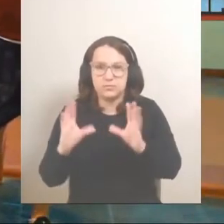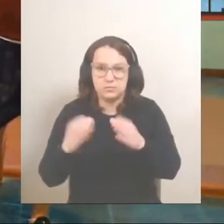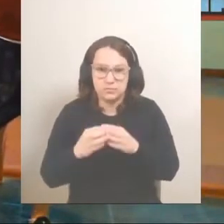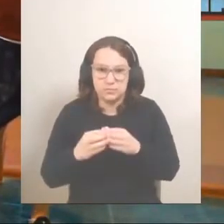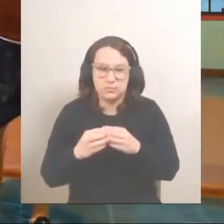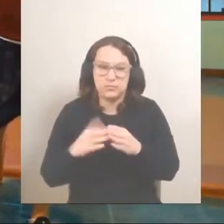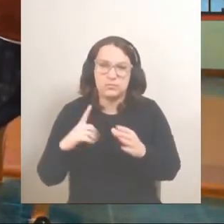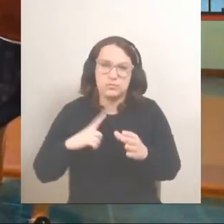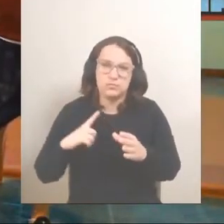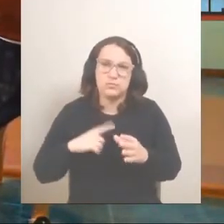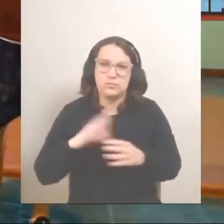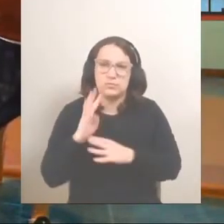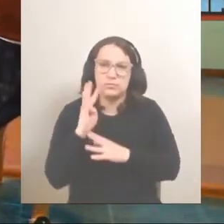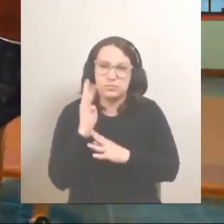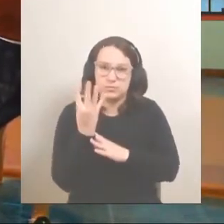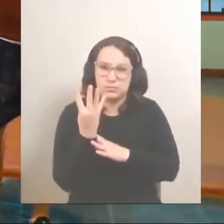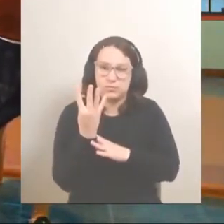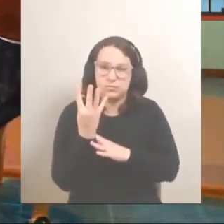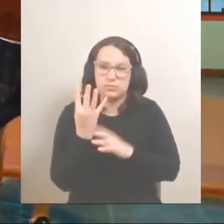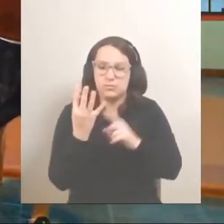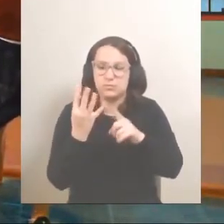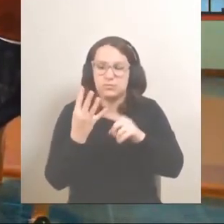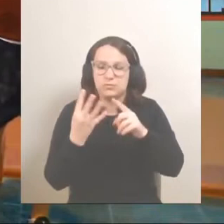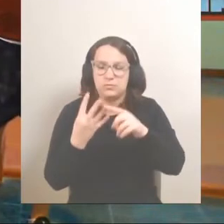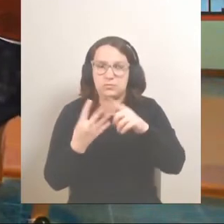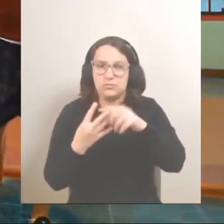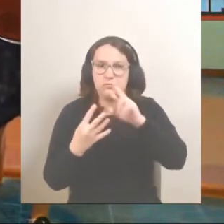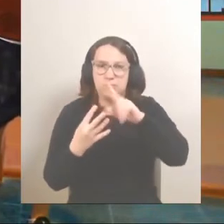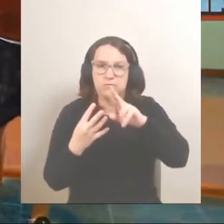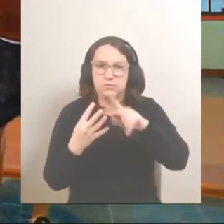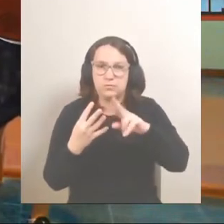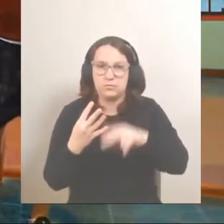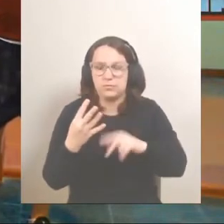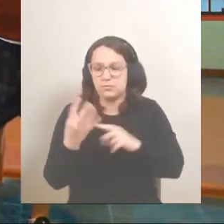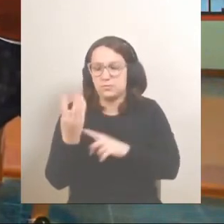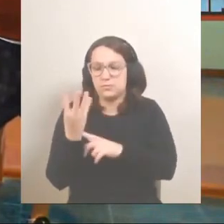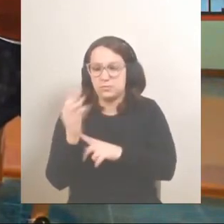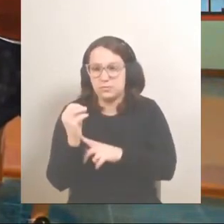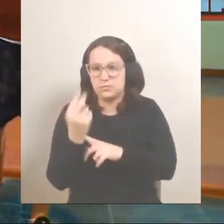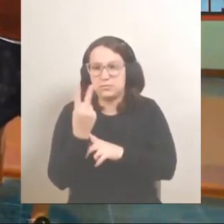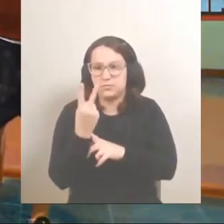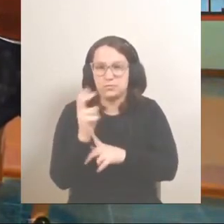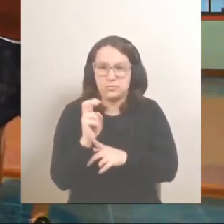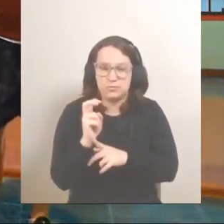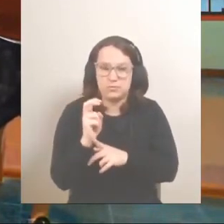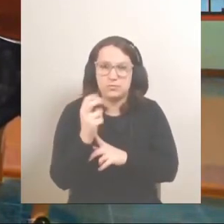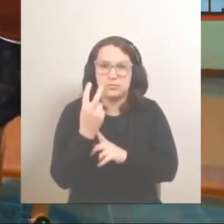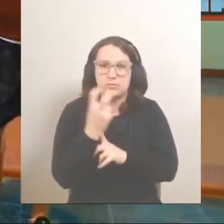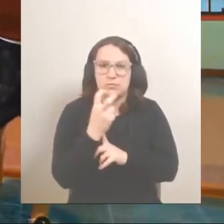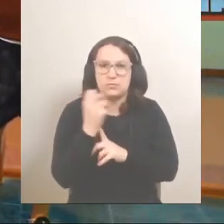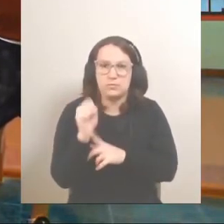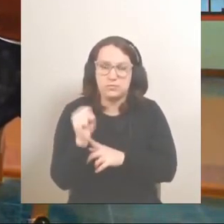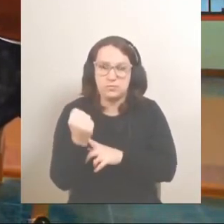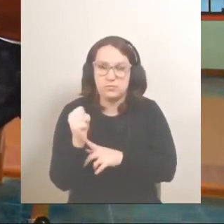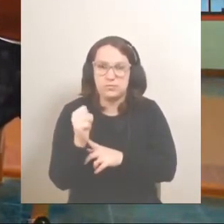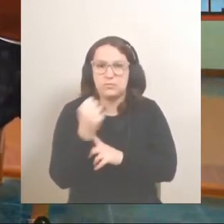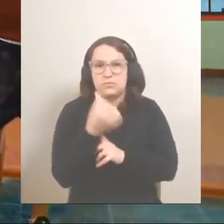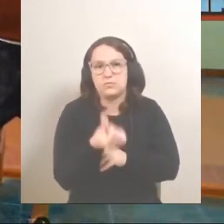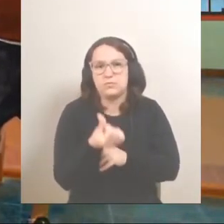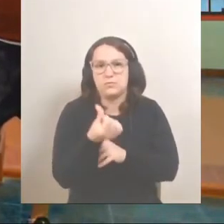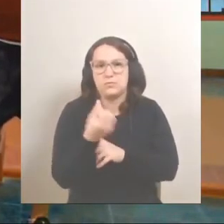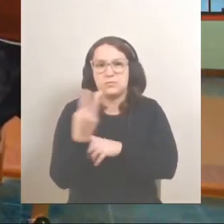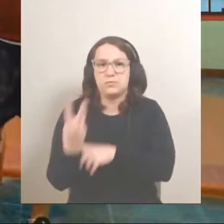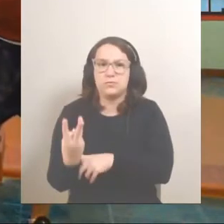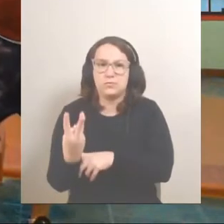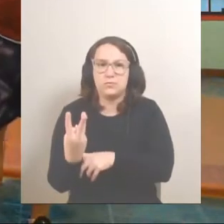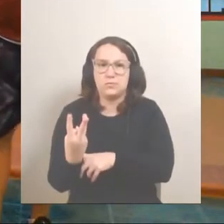atualmente conta com 4 categorias diferentes: 40, 45, 58 e